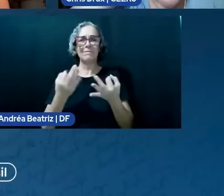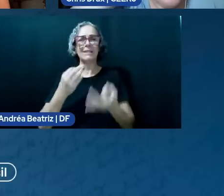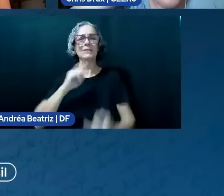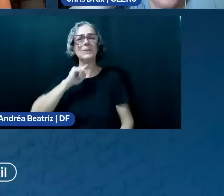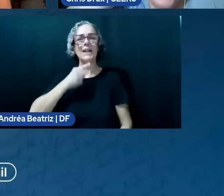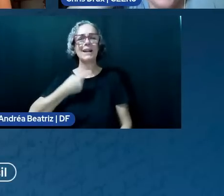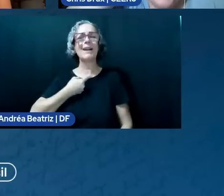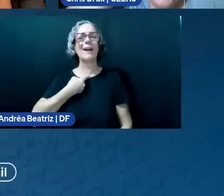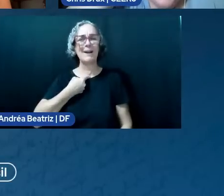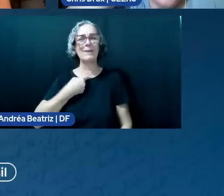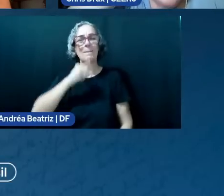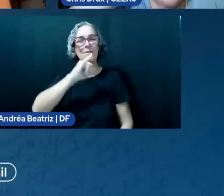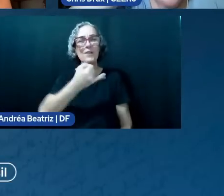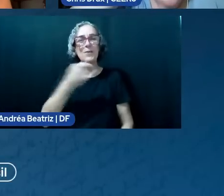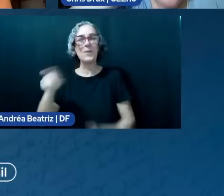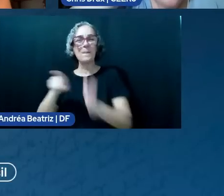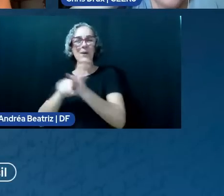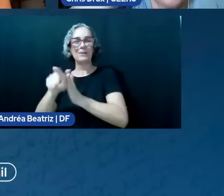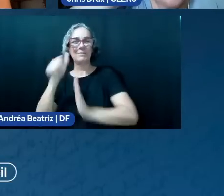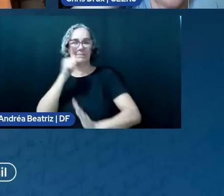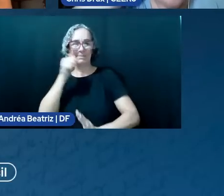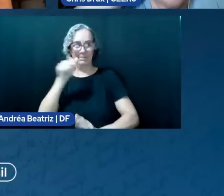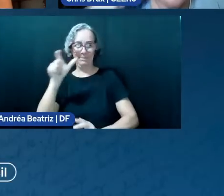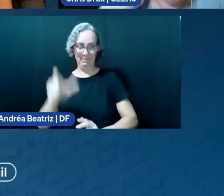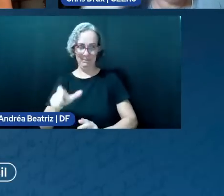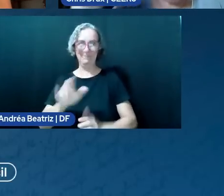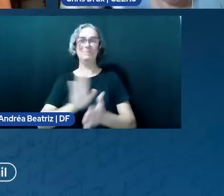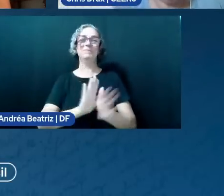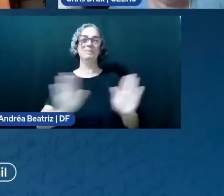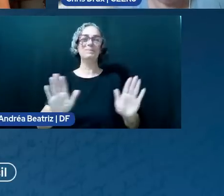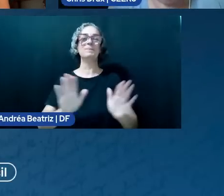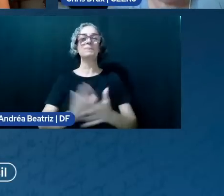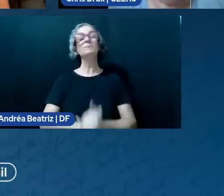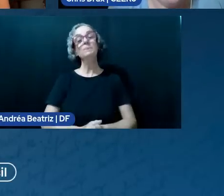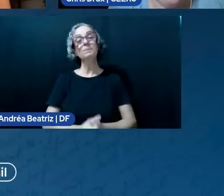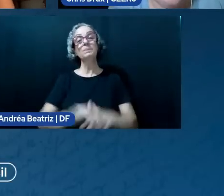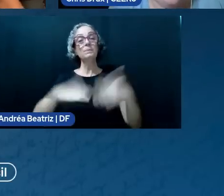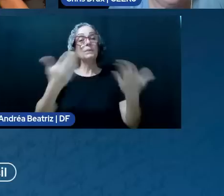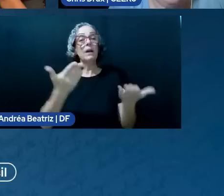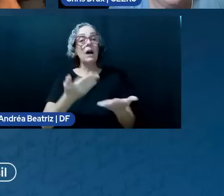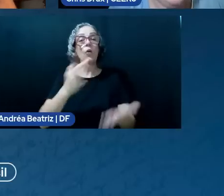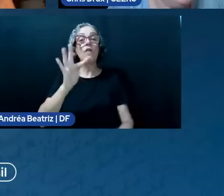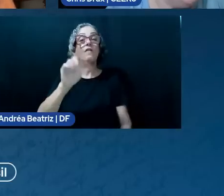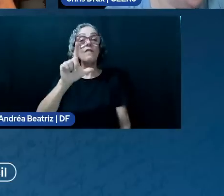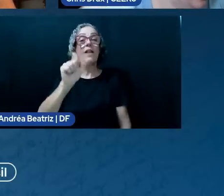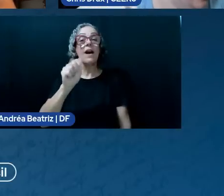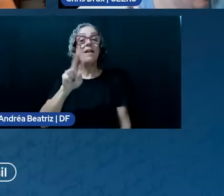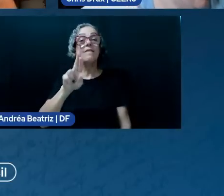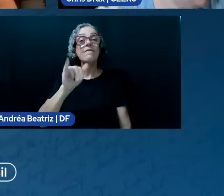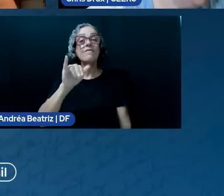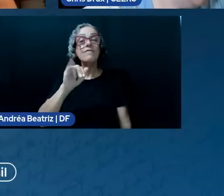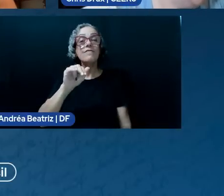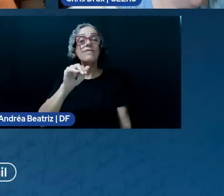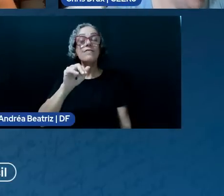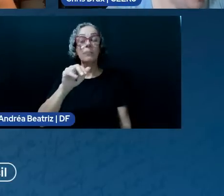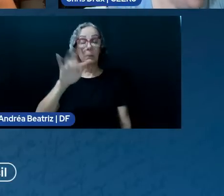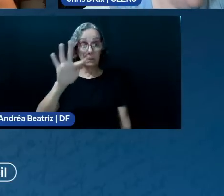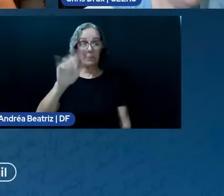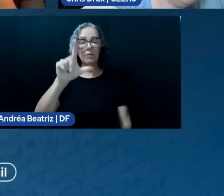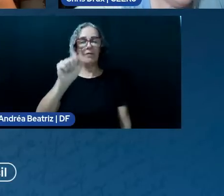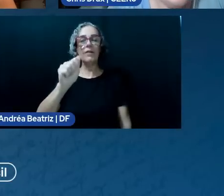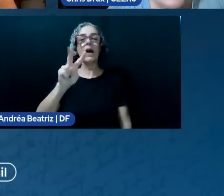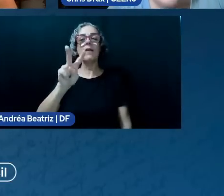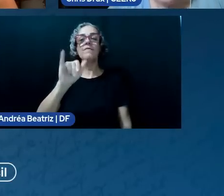perfeito, Carlos e Lúcia. A gente vai colocar agora a questão para o Flávio, porque Kardec desdobra, né, na